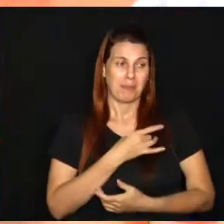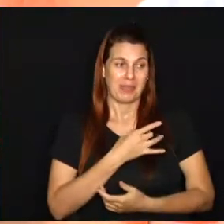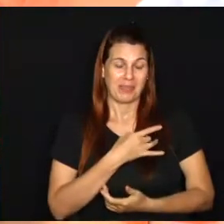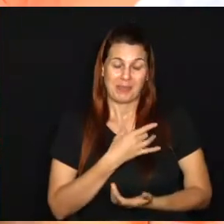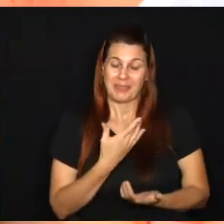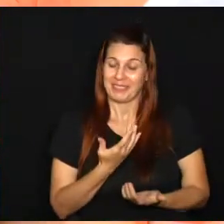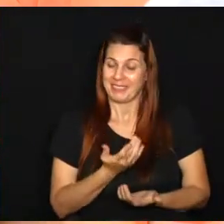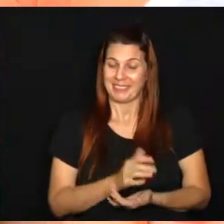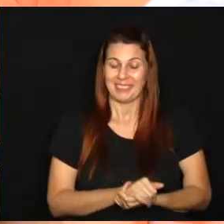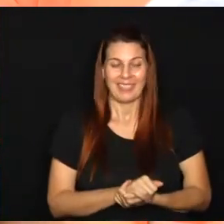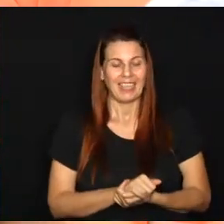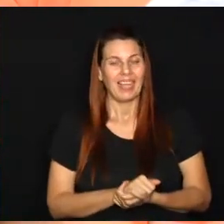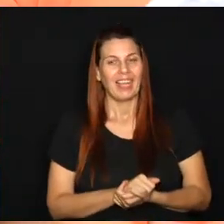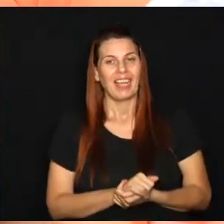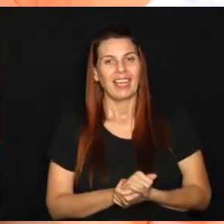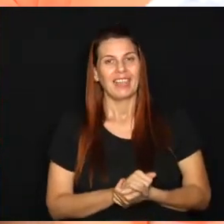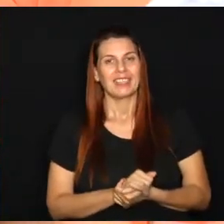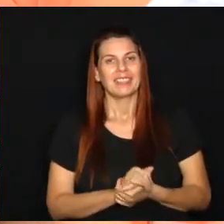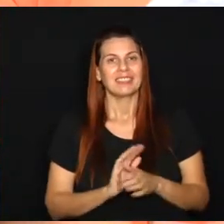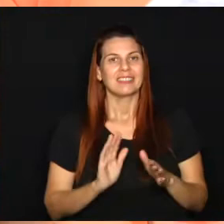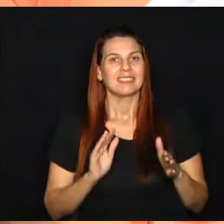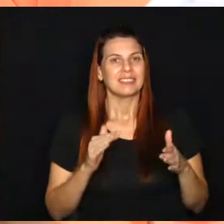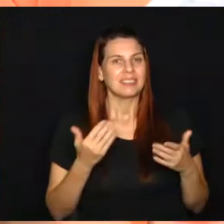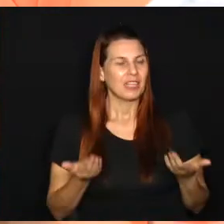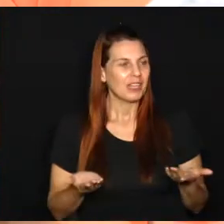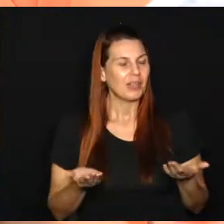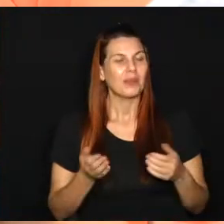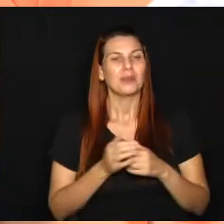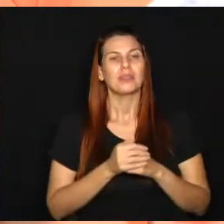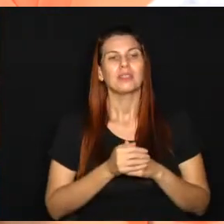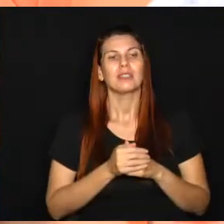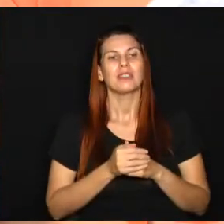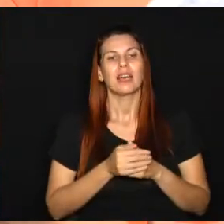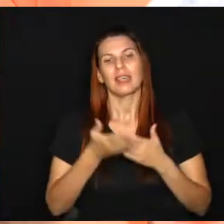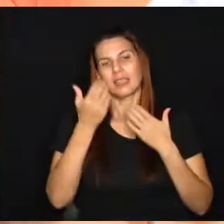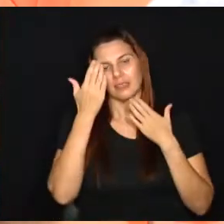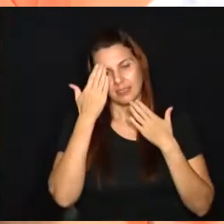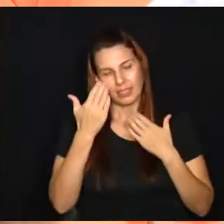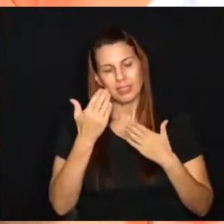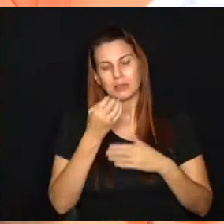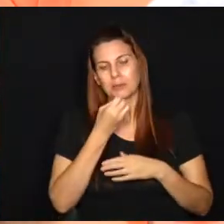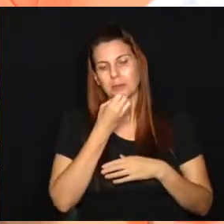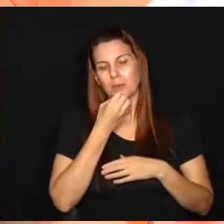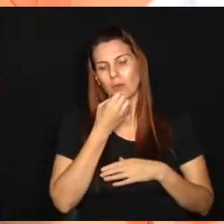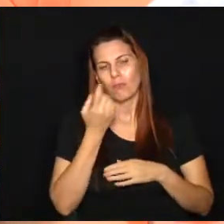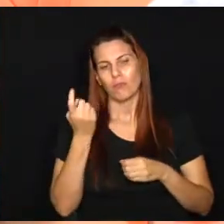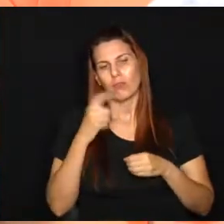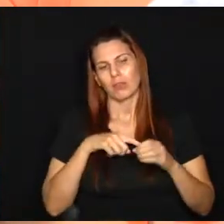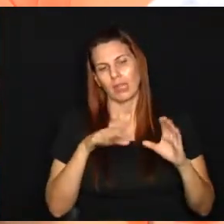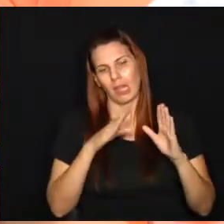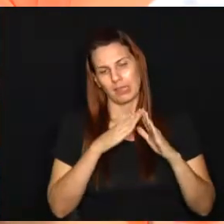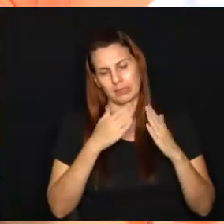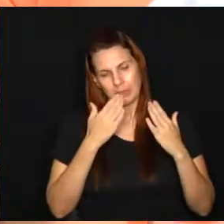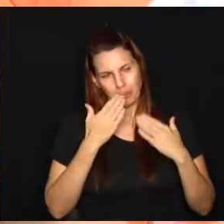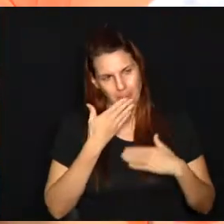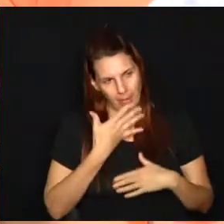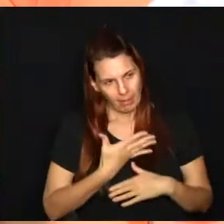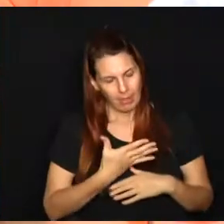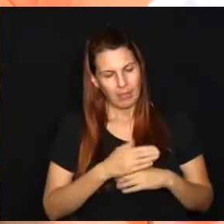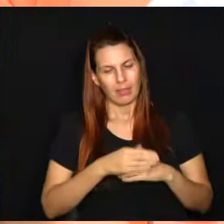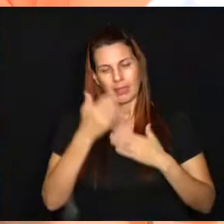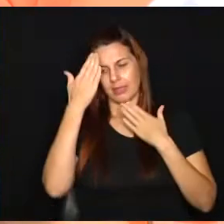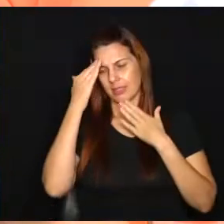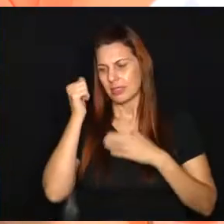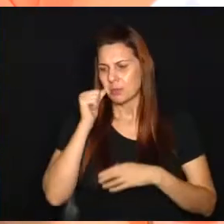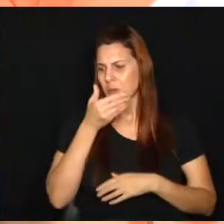Mas é isso. Então é isso, gente. Eu desejo um ótimo retorno. Agradeço todo mundo que participou, agradeço essas mulheres